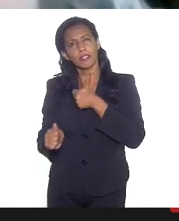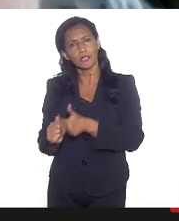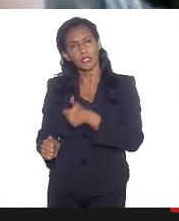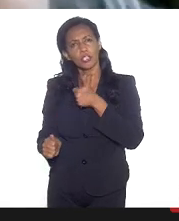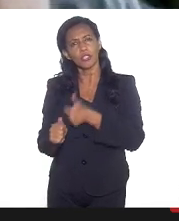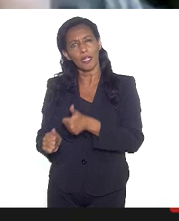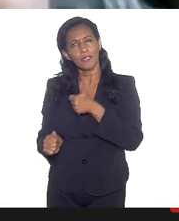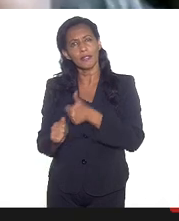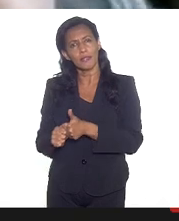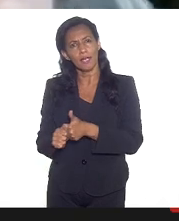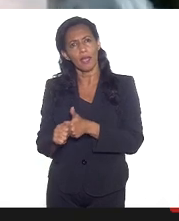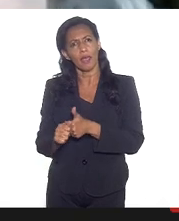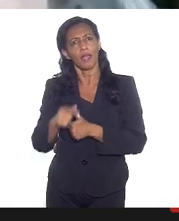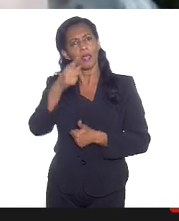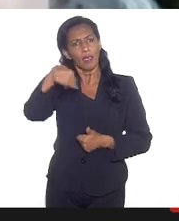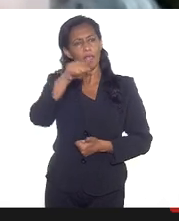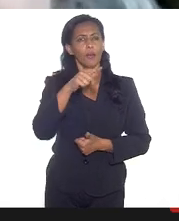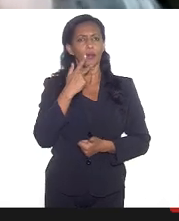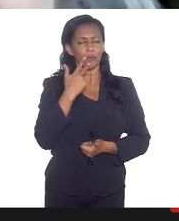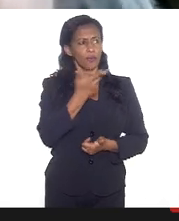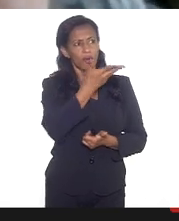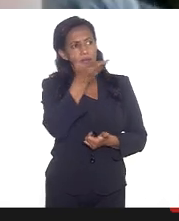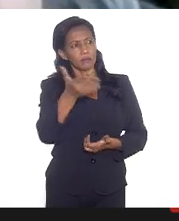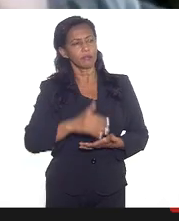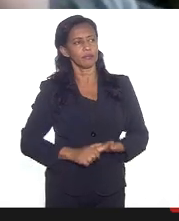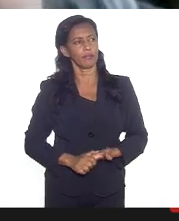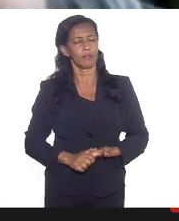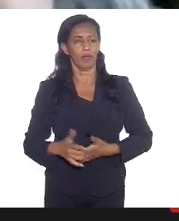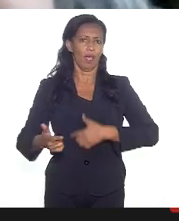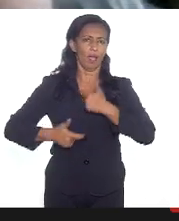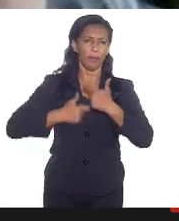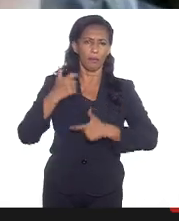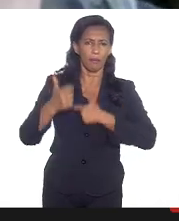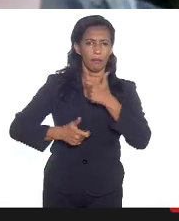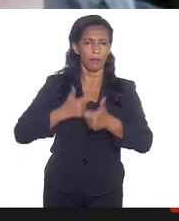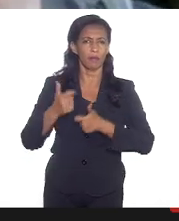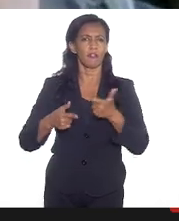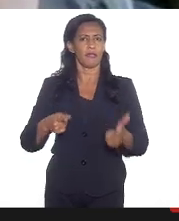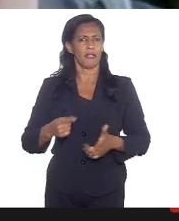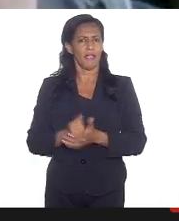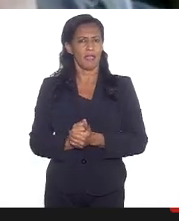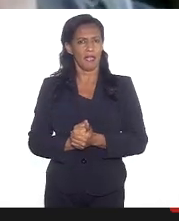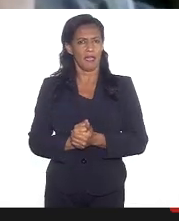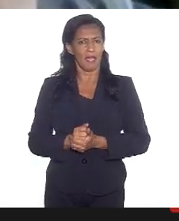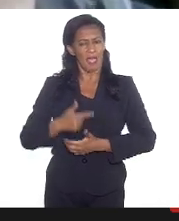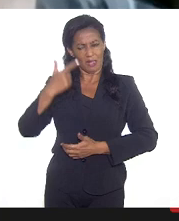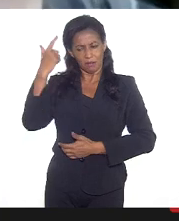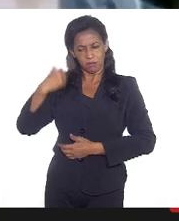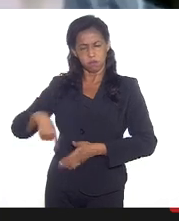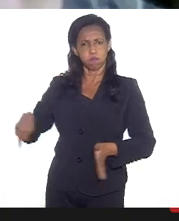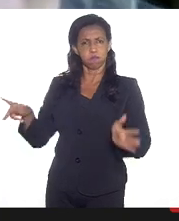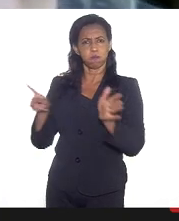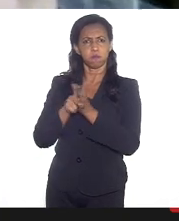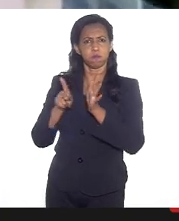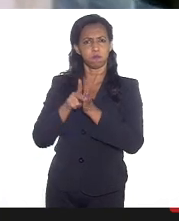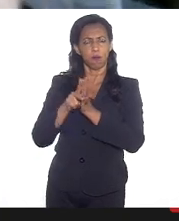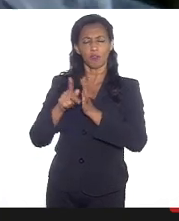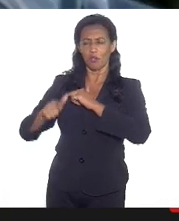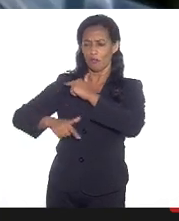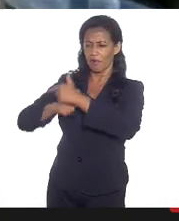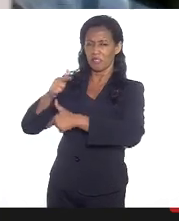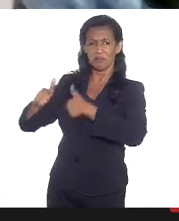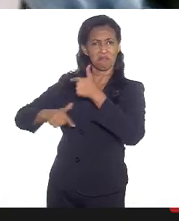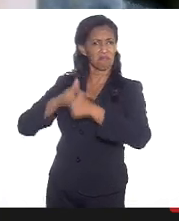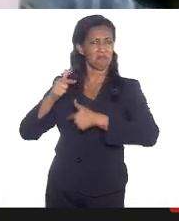É isso que eu digo aos senhores. A minha luta é essa, é criar corpos procuratoriais que eu passe meu serviço, a